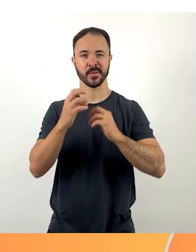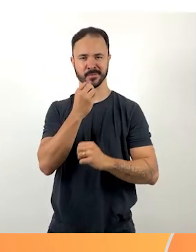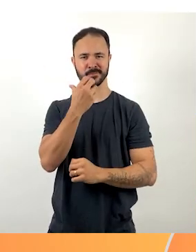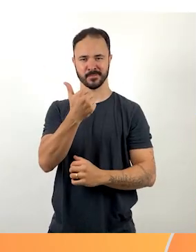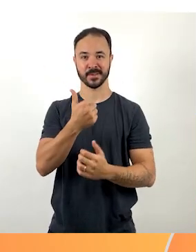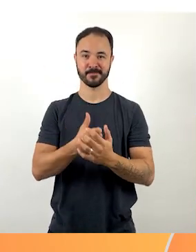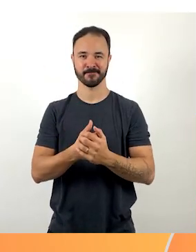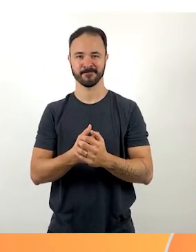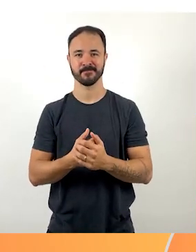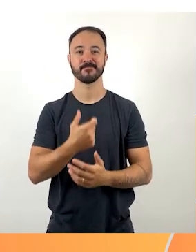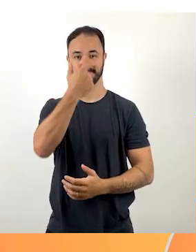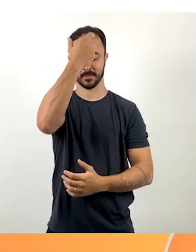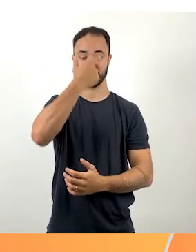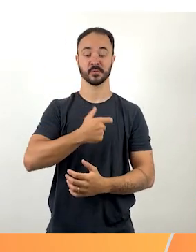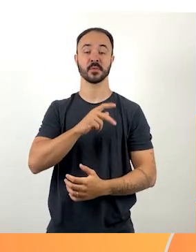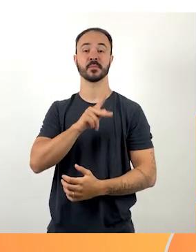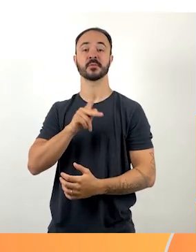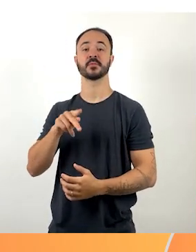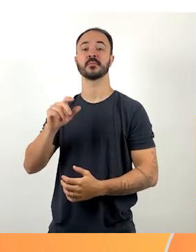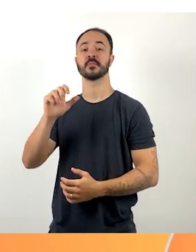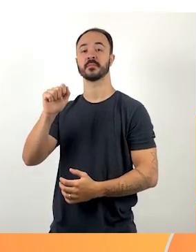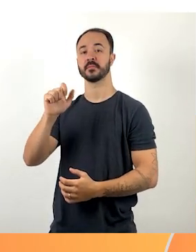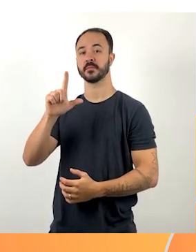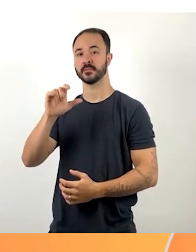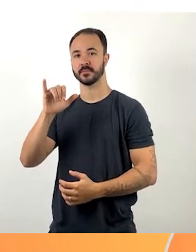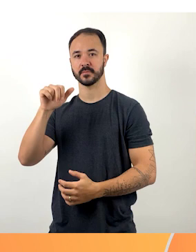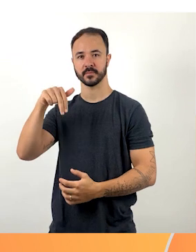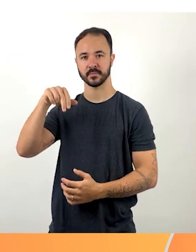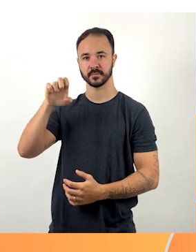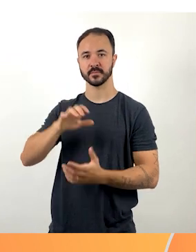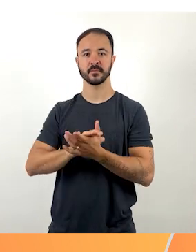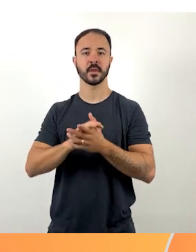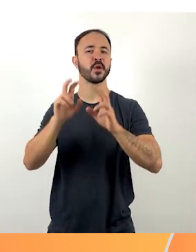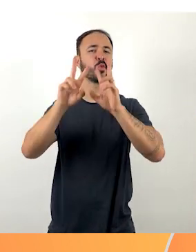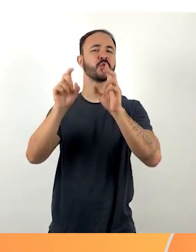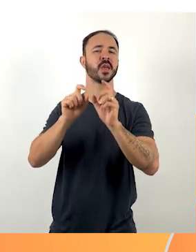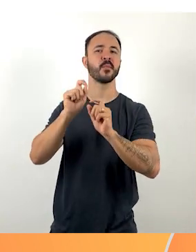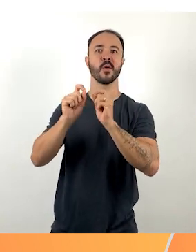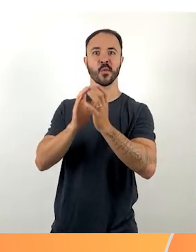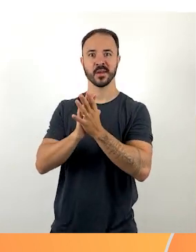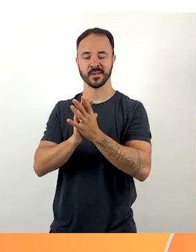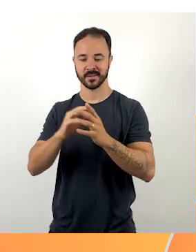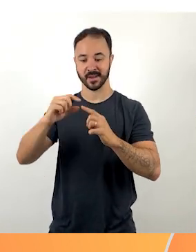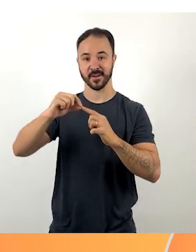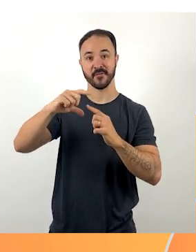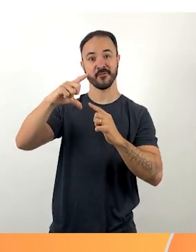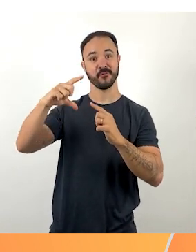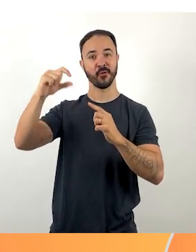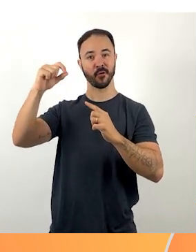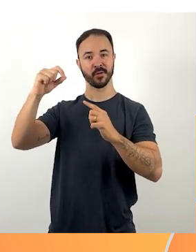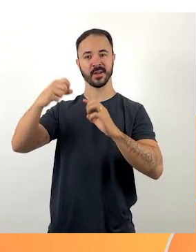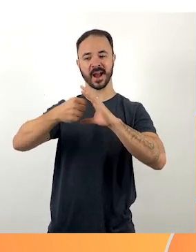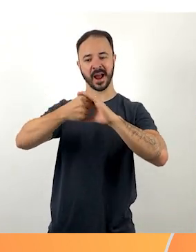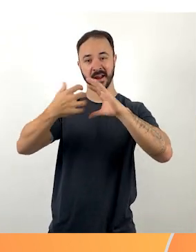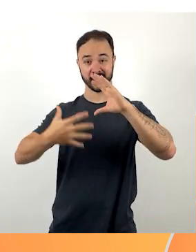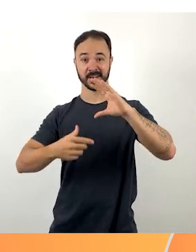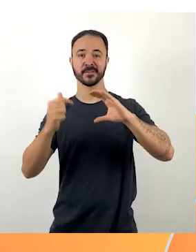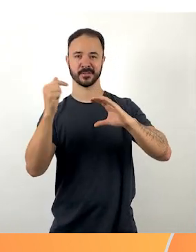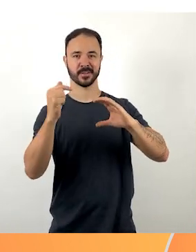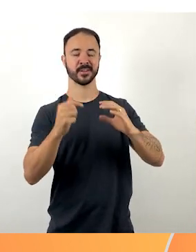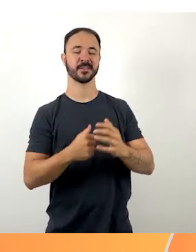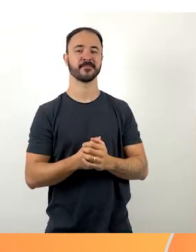Olá, alunos! Tudo bem com vocês? Eu sou a professora Aline e o tema da nossa aula de hoje é folhas, anatomia